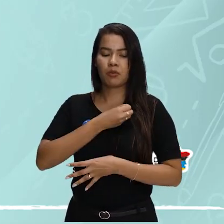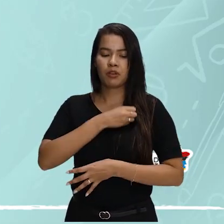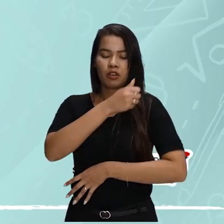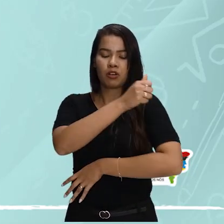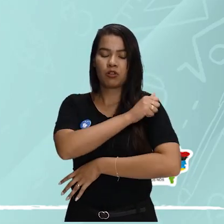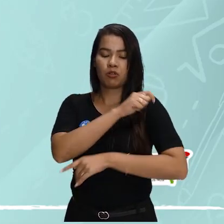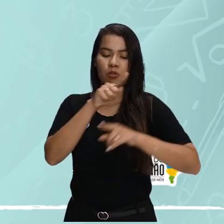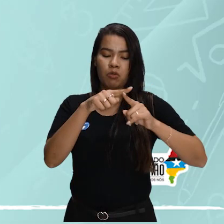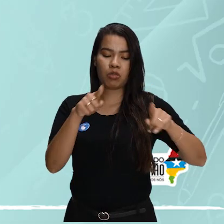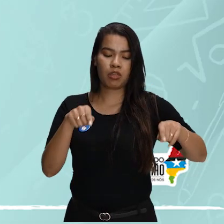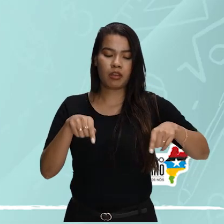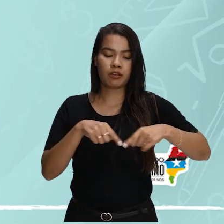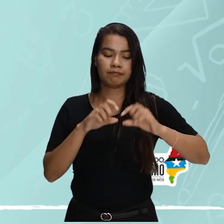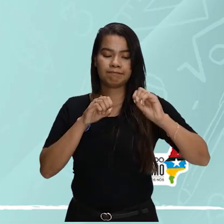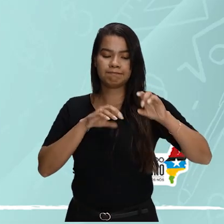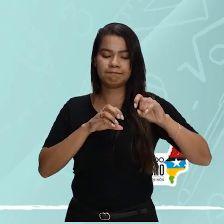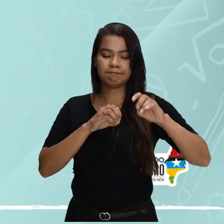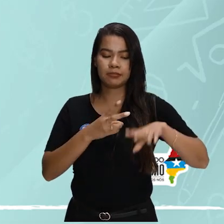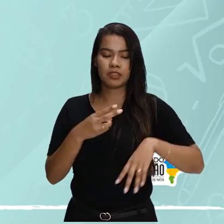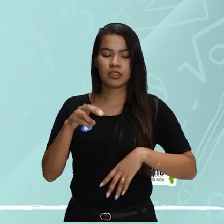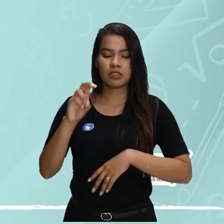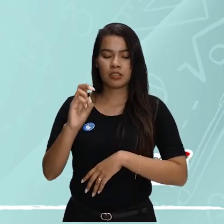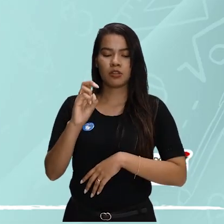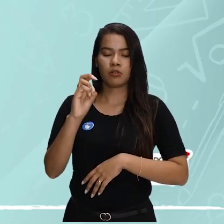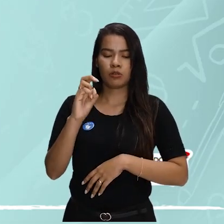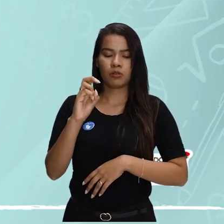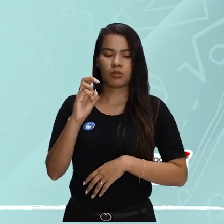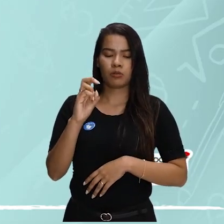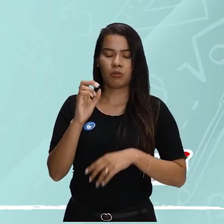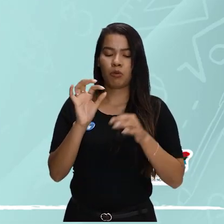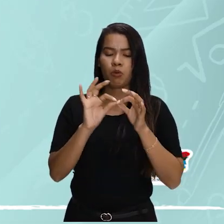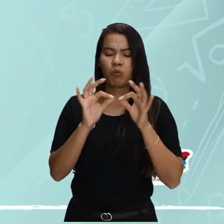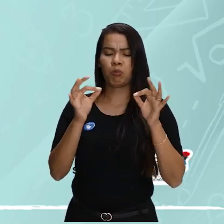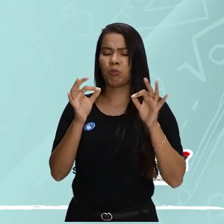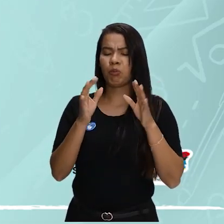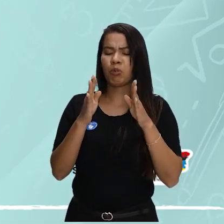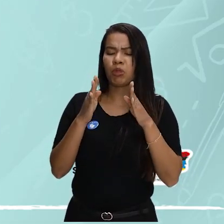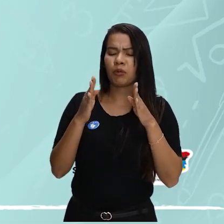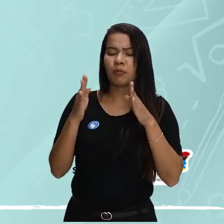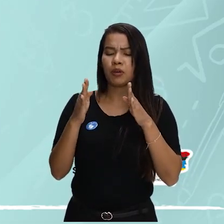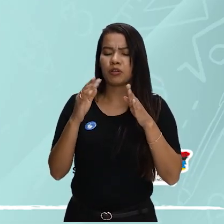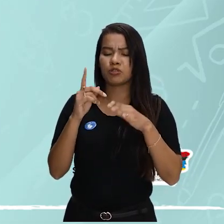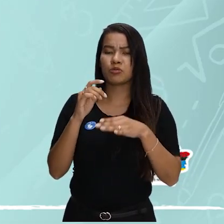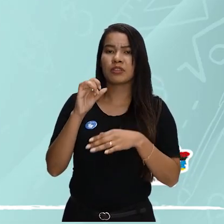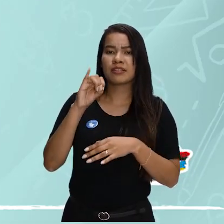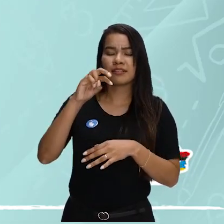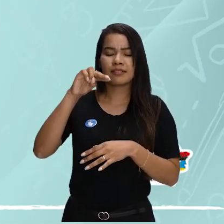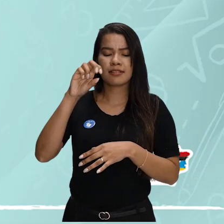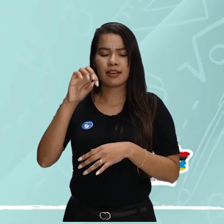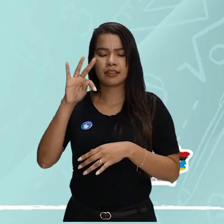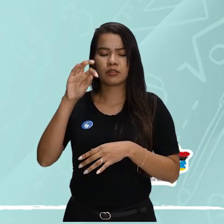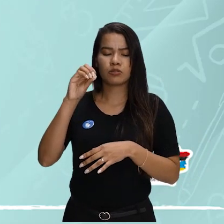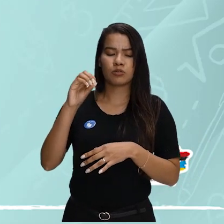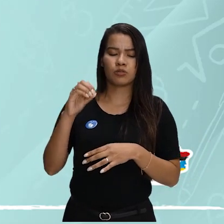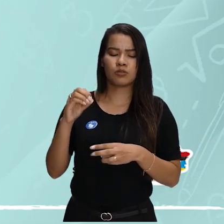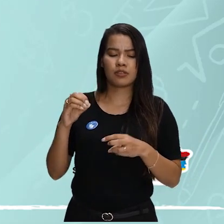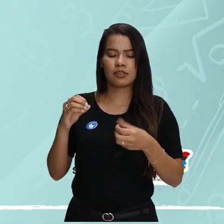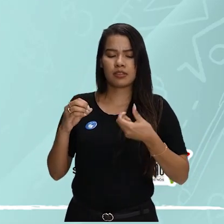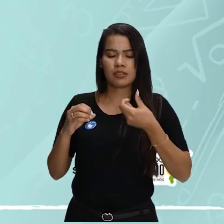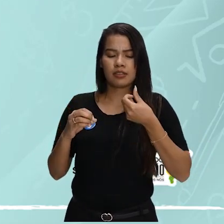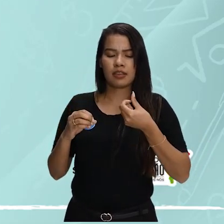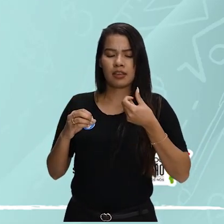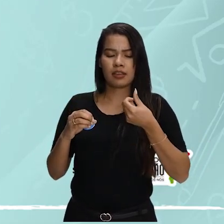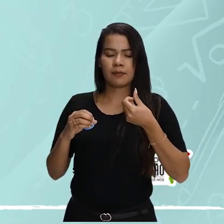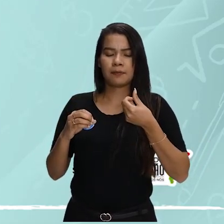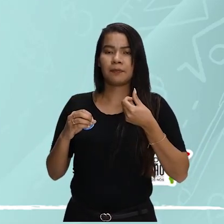um inseto. E 4. Classe social. Tamanho de um objeto, pequeno, médio, é o